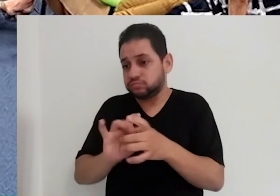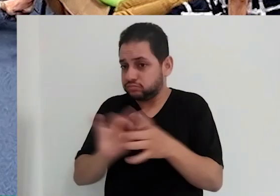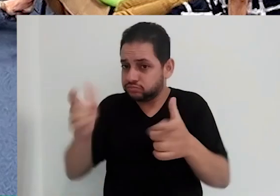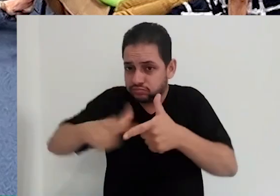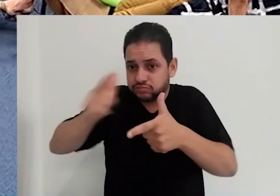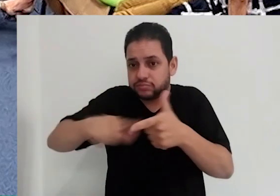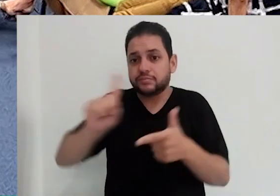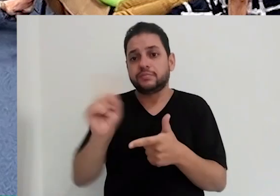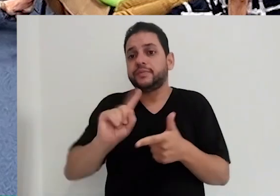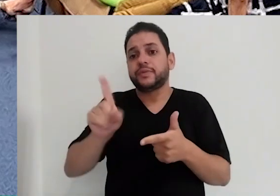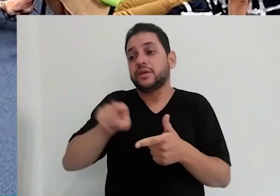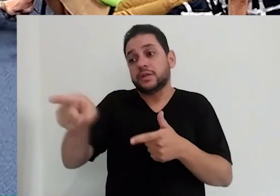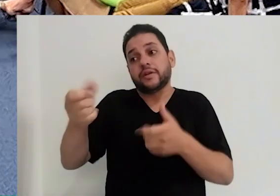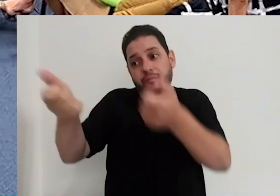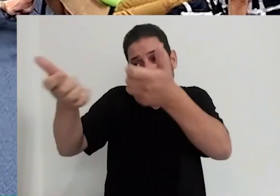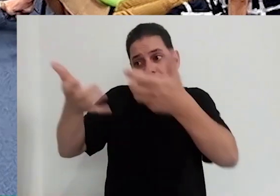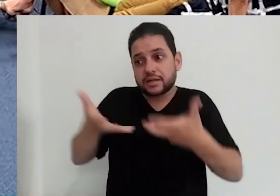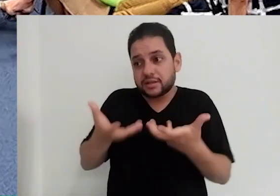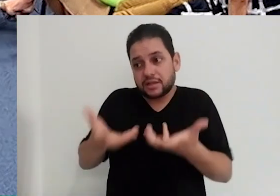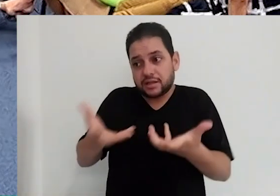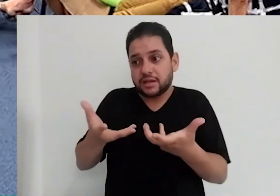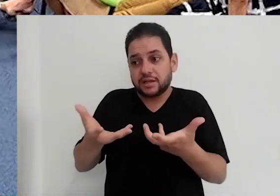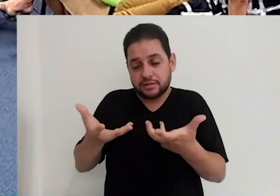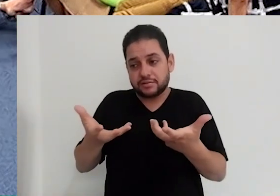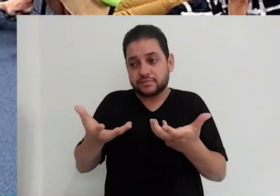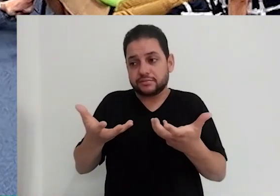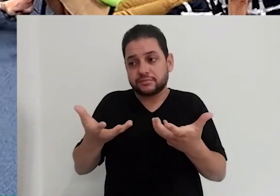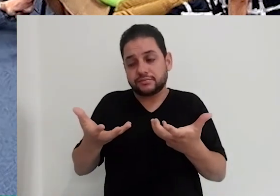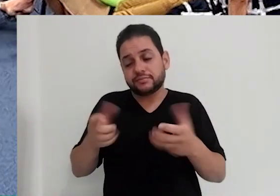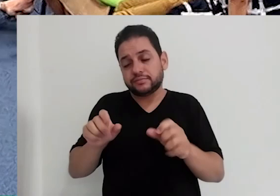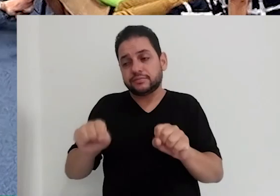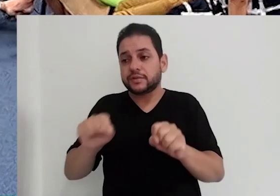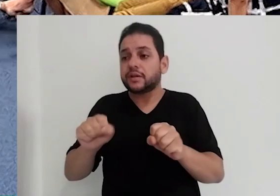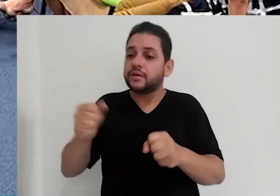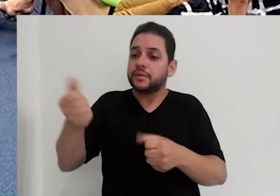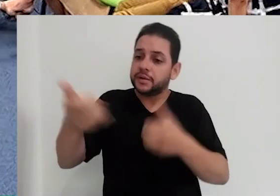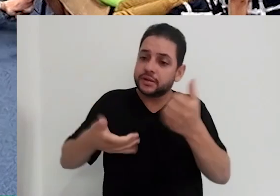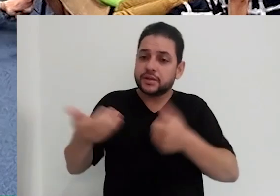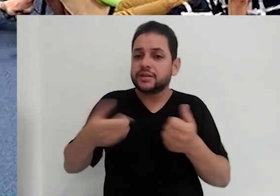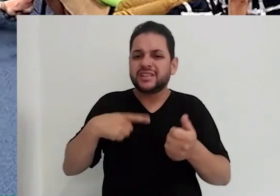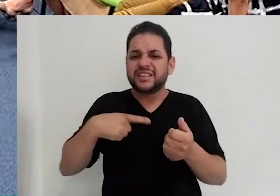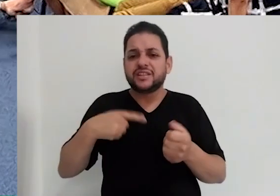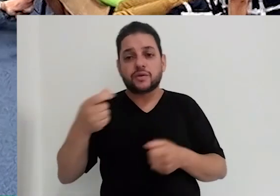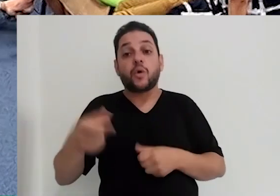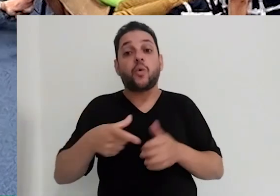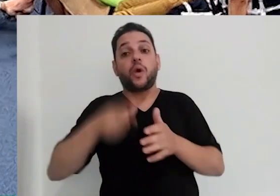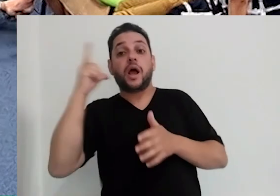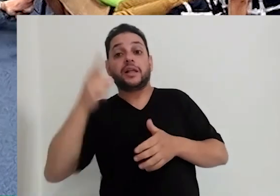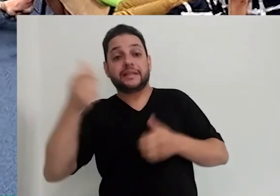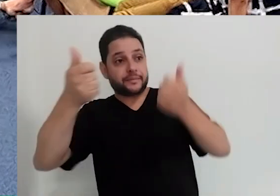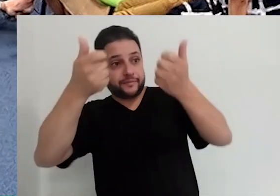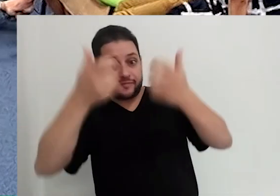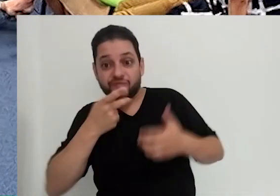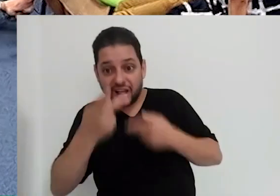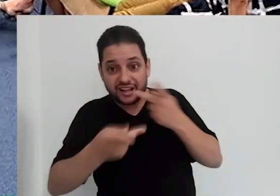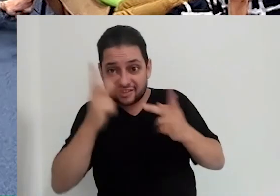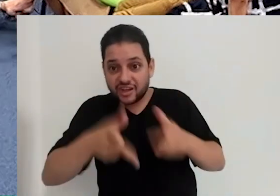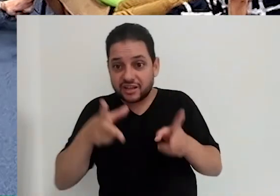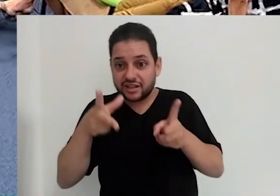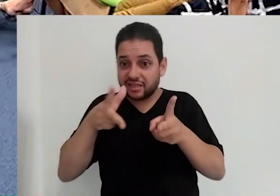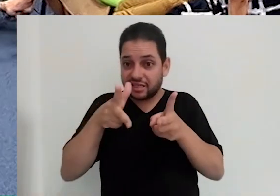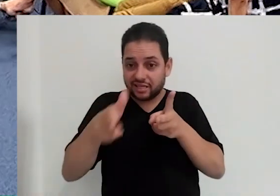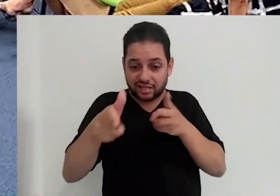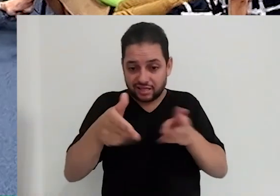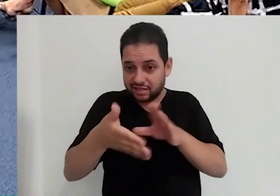Você só diz o que você quiser se você quiser eh dizer pra gente para cortar alguma coisa que você disse não tem problema nenhum e enfim e